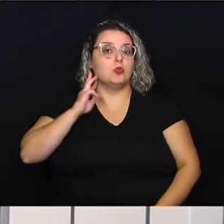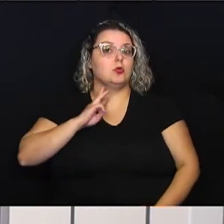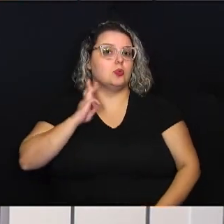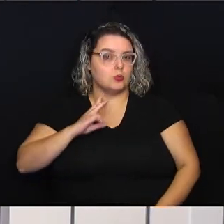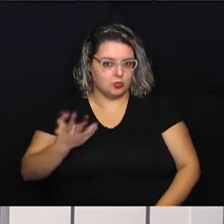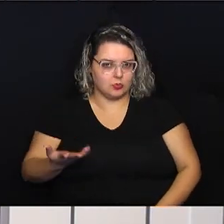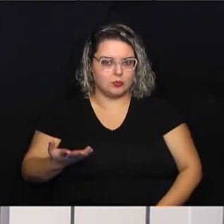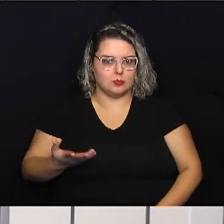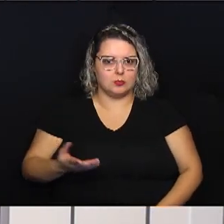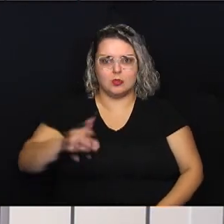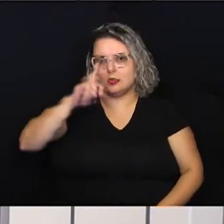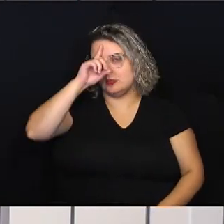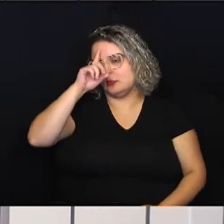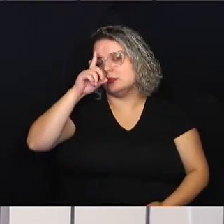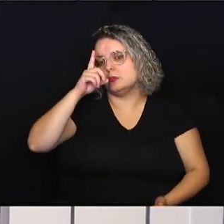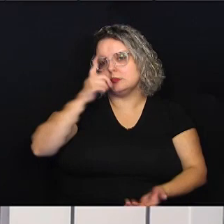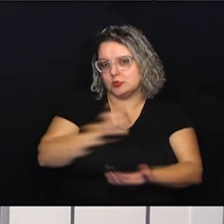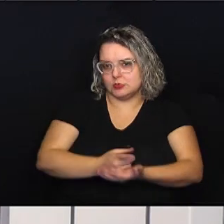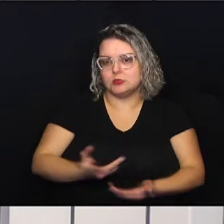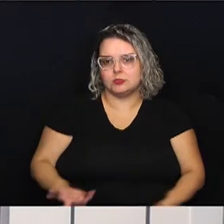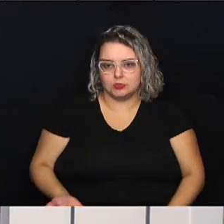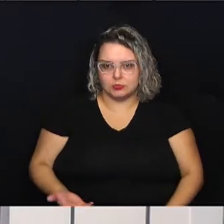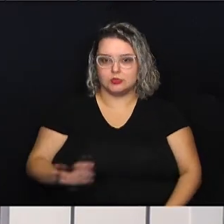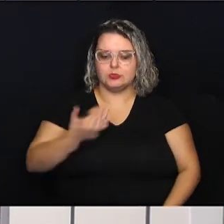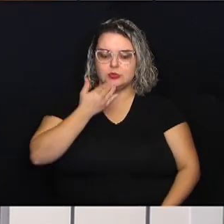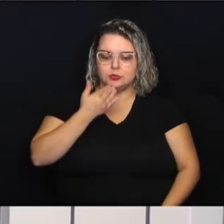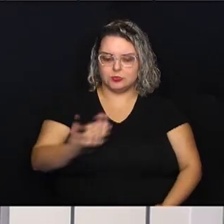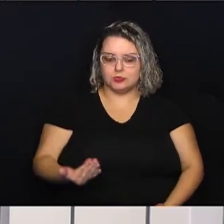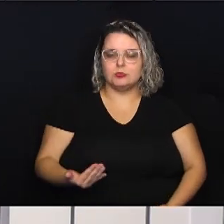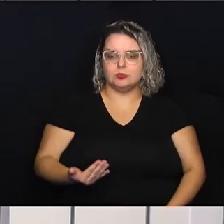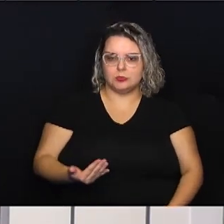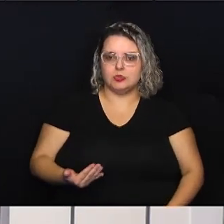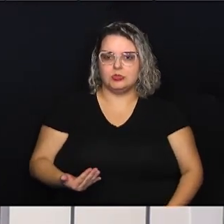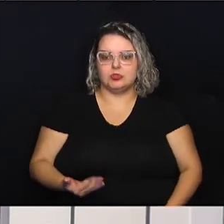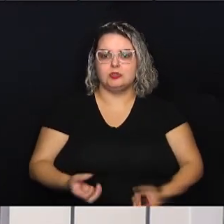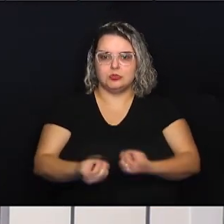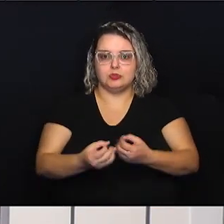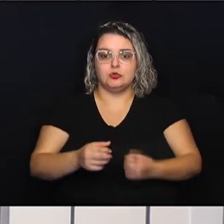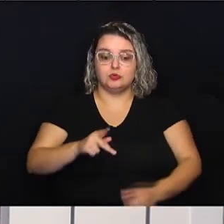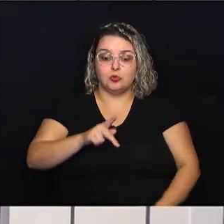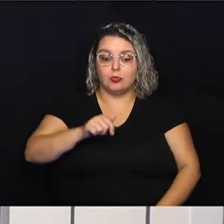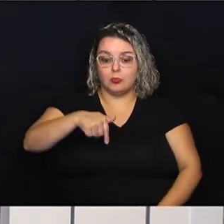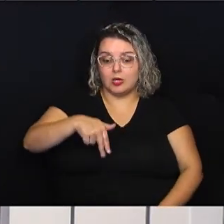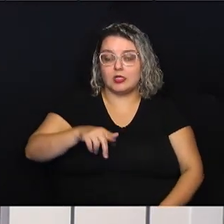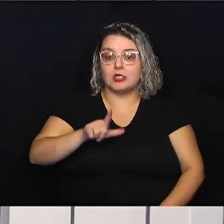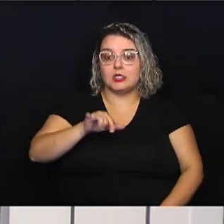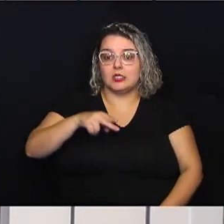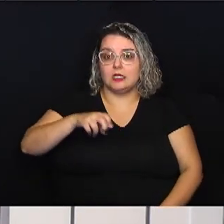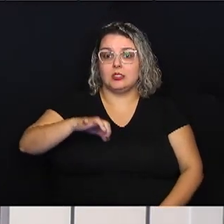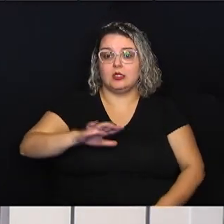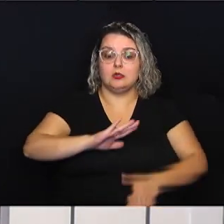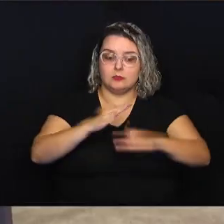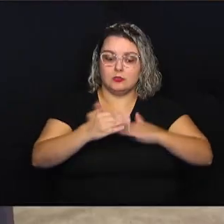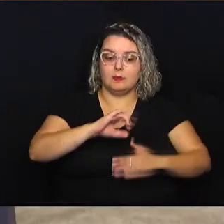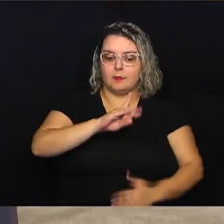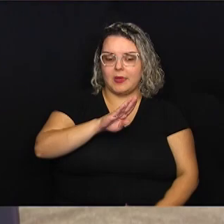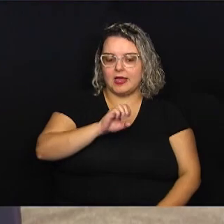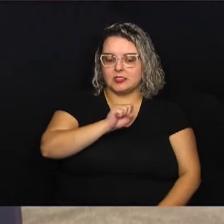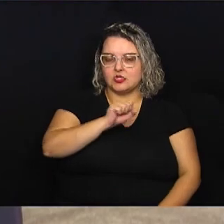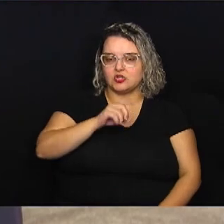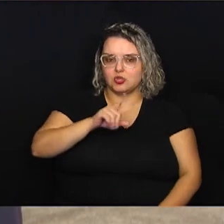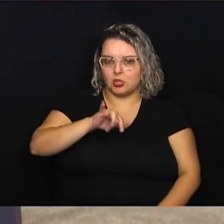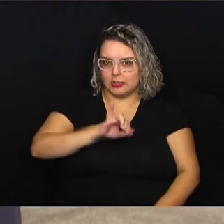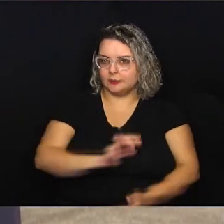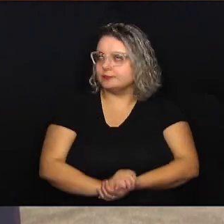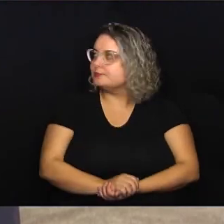Santos demandou informações sobre a implantação do Parque Linear no bairro Jardim Bassoli. O